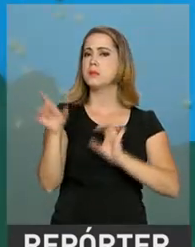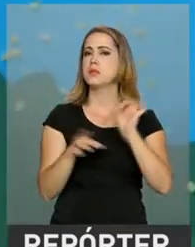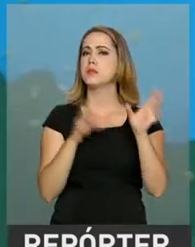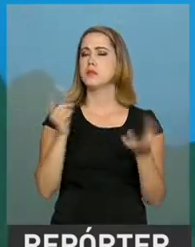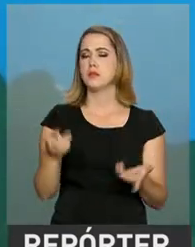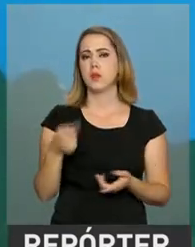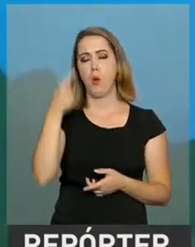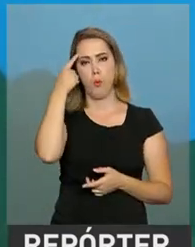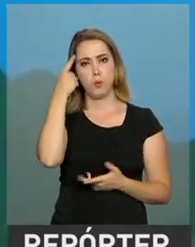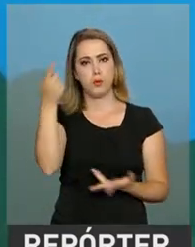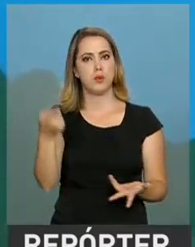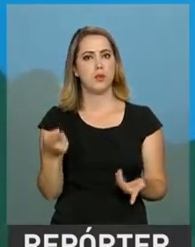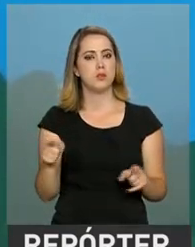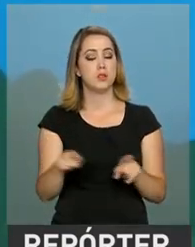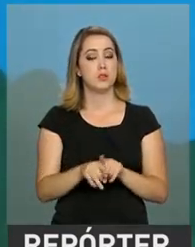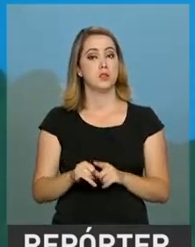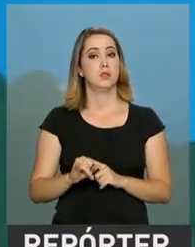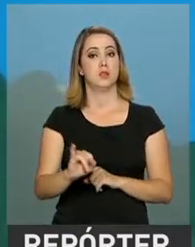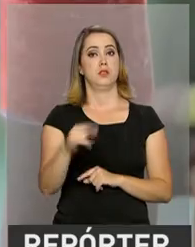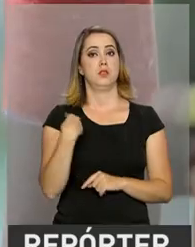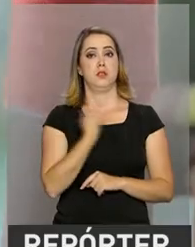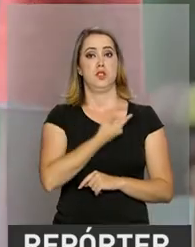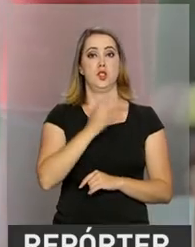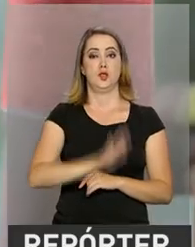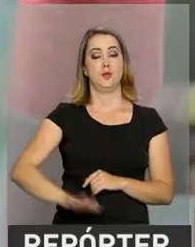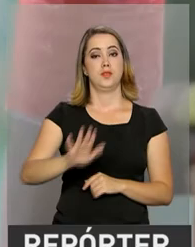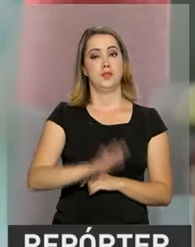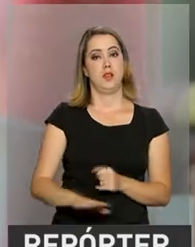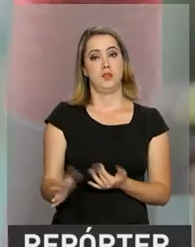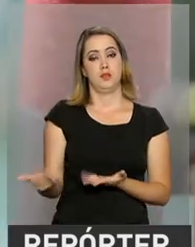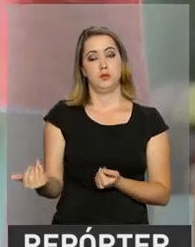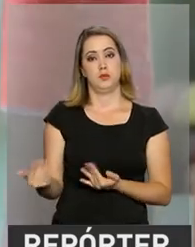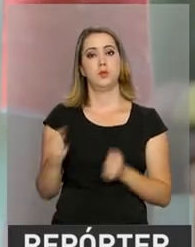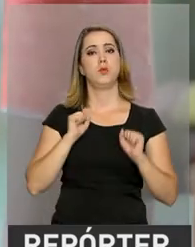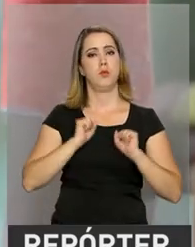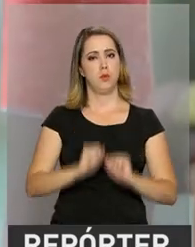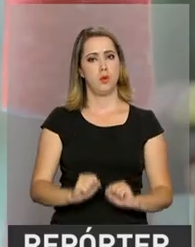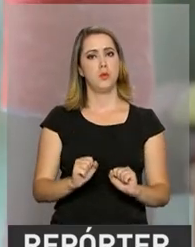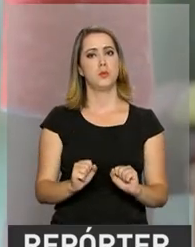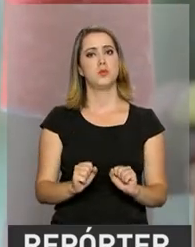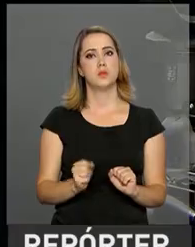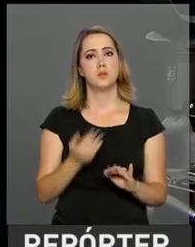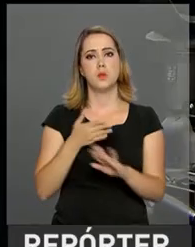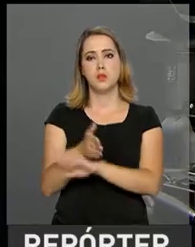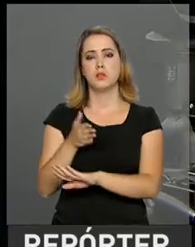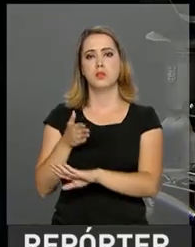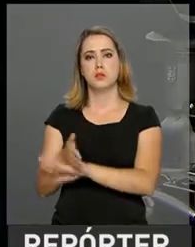muito talentoso. Então, se as nossas crianças, os nossos jovens têm essa oportunidade de ter